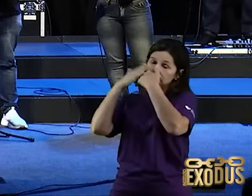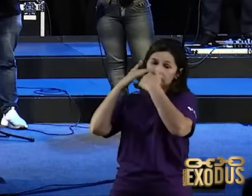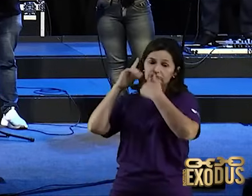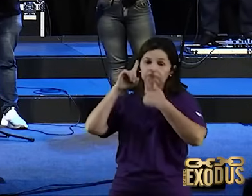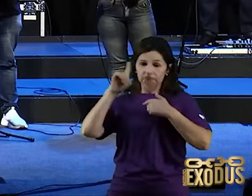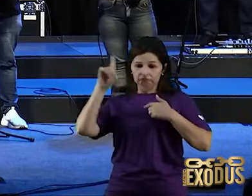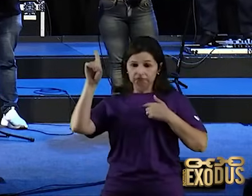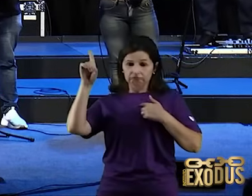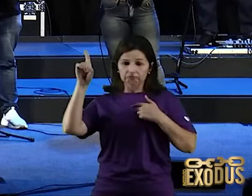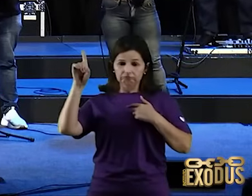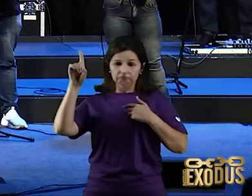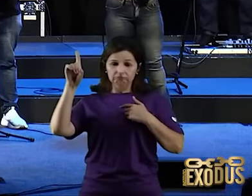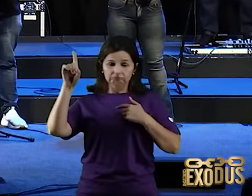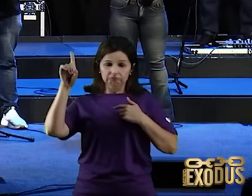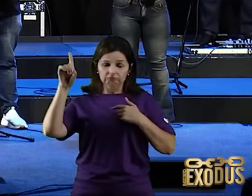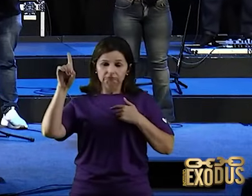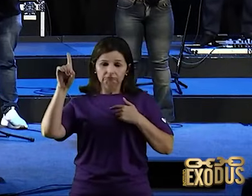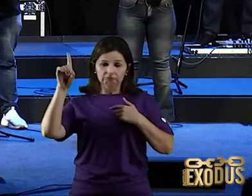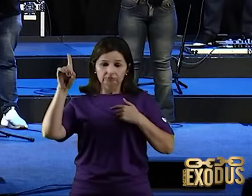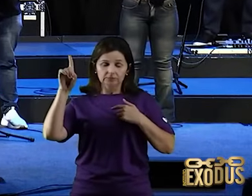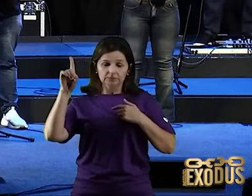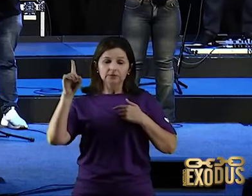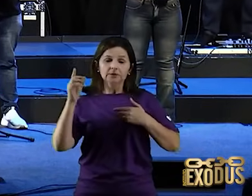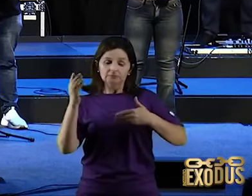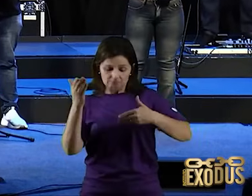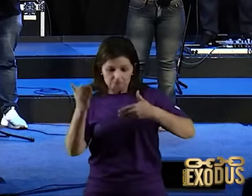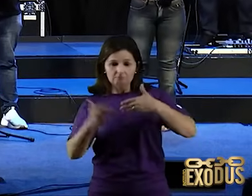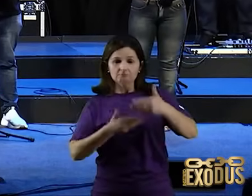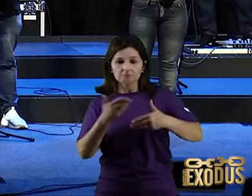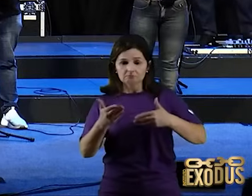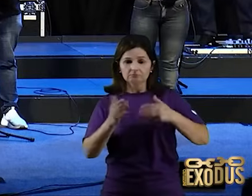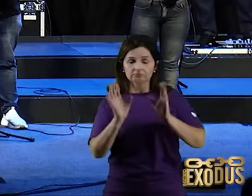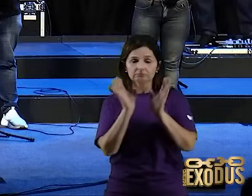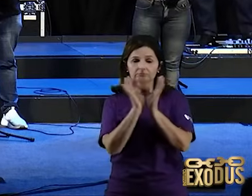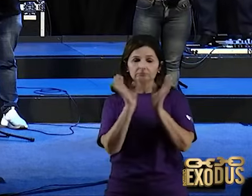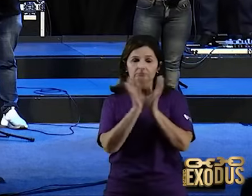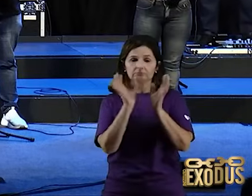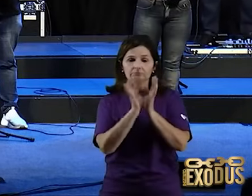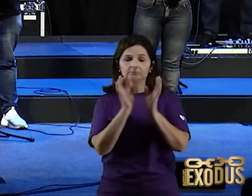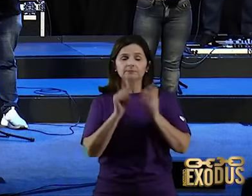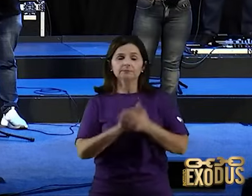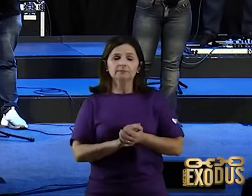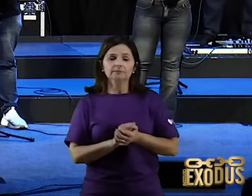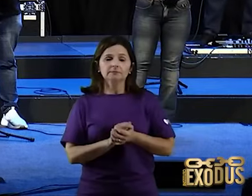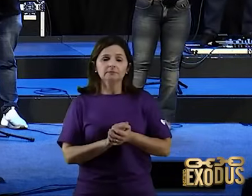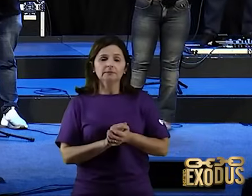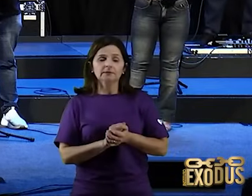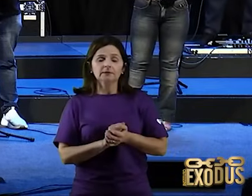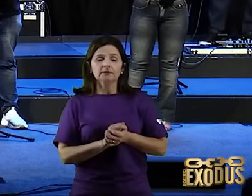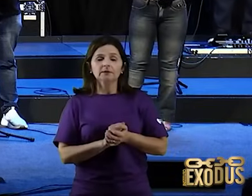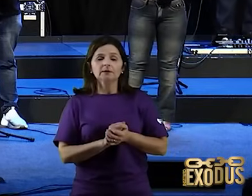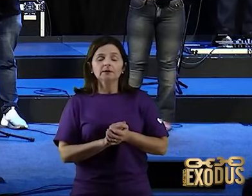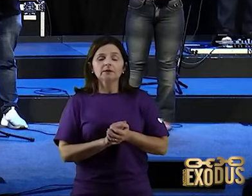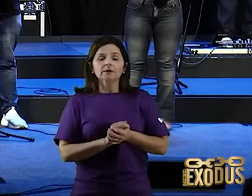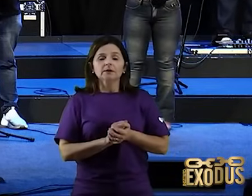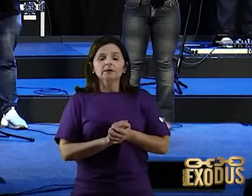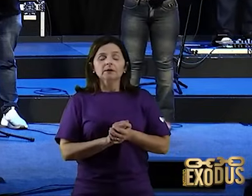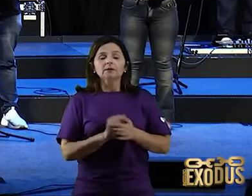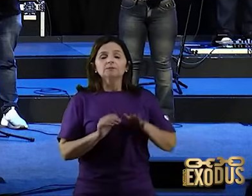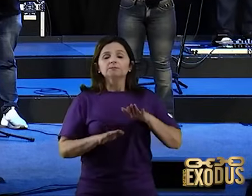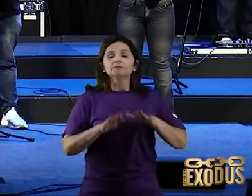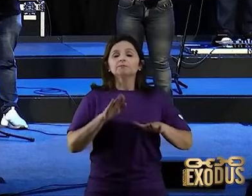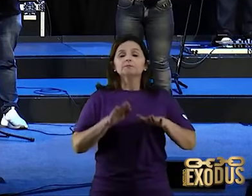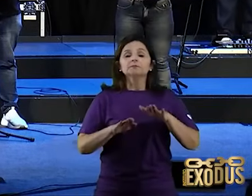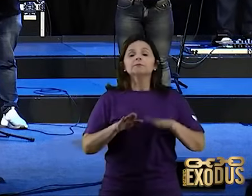celebrar a ceia você tem que ser um anjo vou falar algo para você você pode estar perdido no vício você pode estar